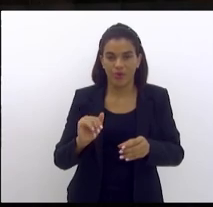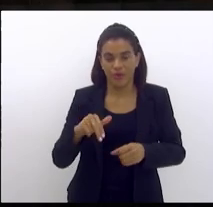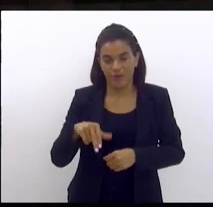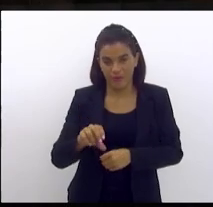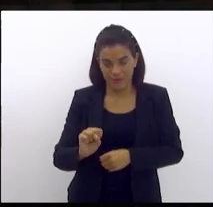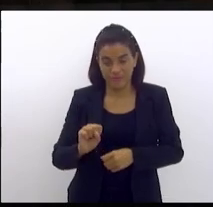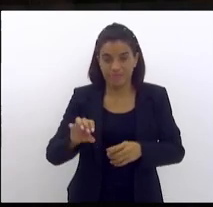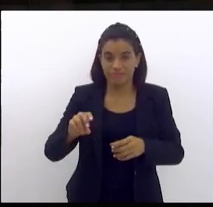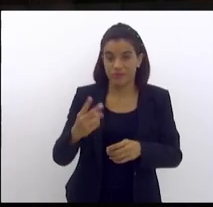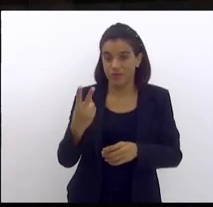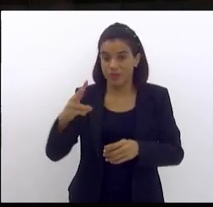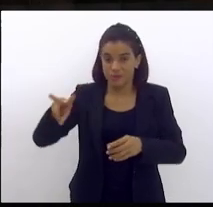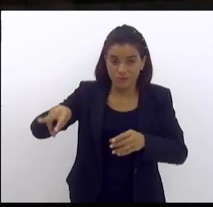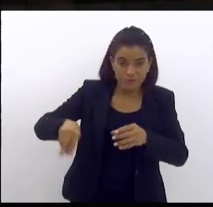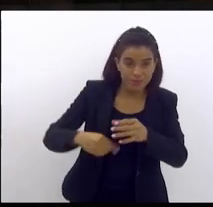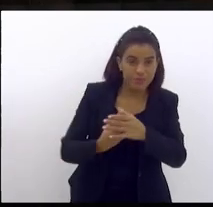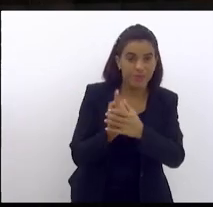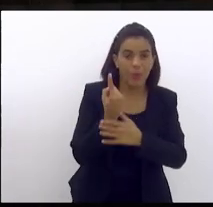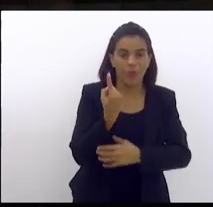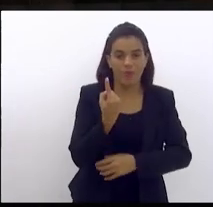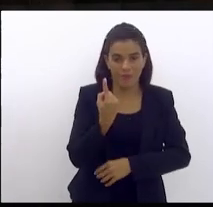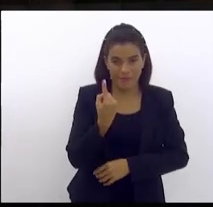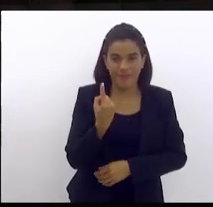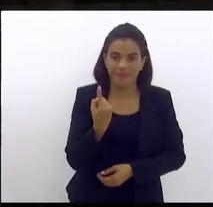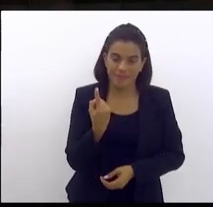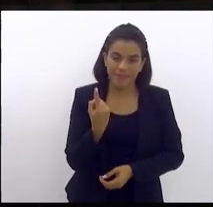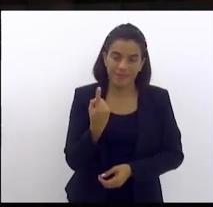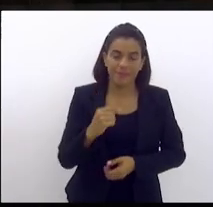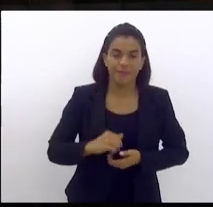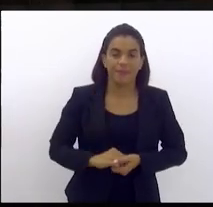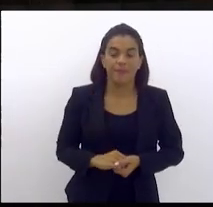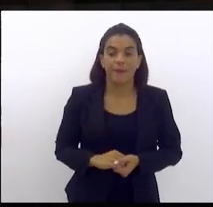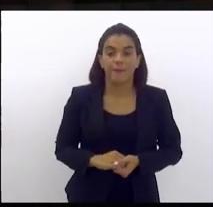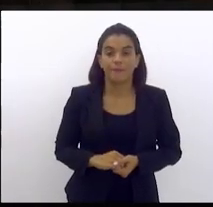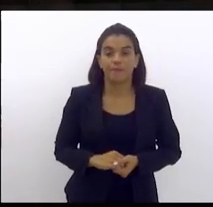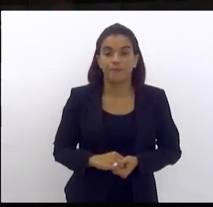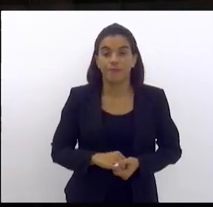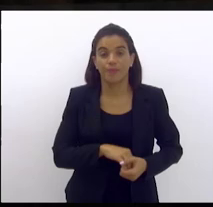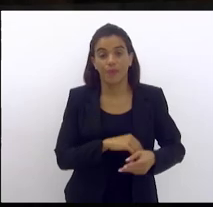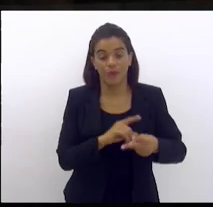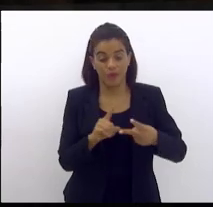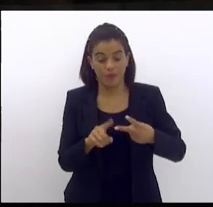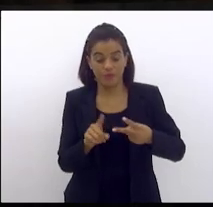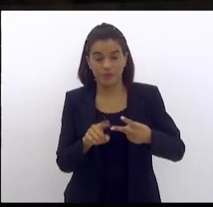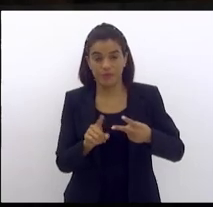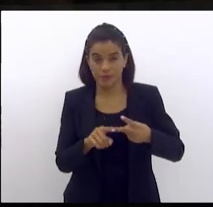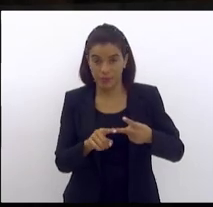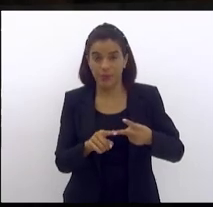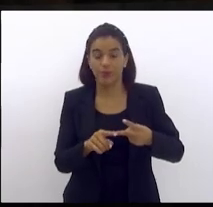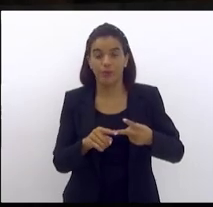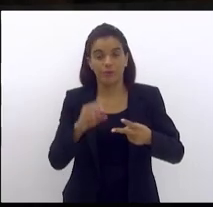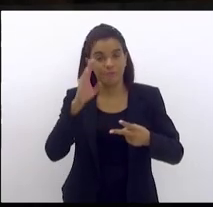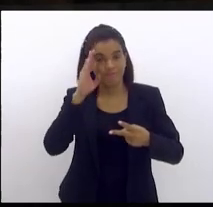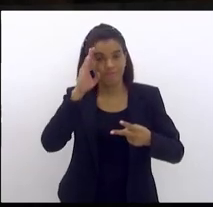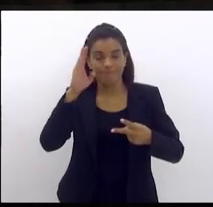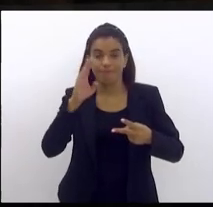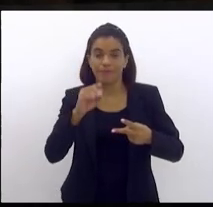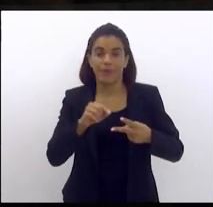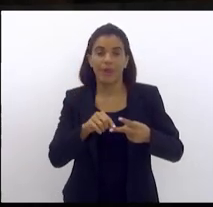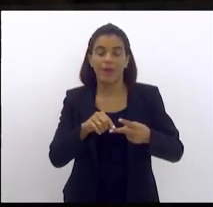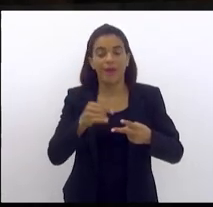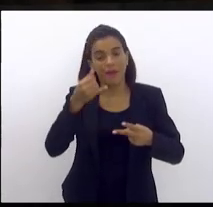um um princípio positivo da reforma tributária o segundo princípio seria a não